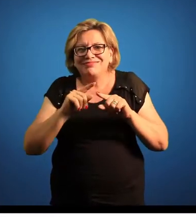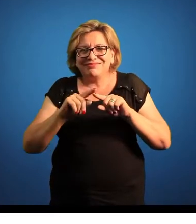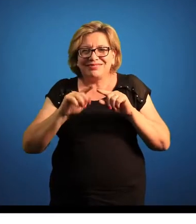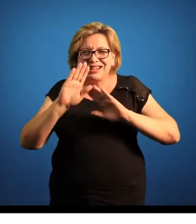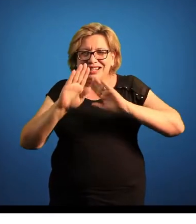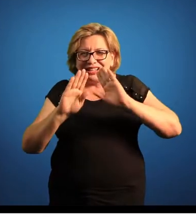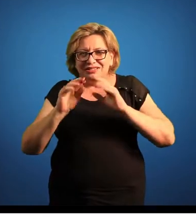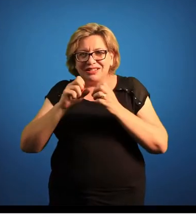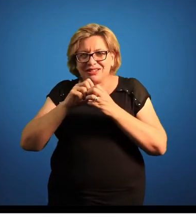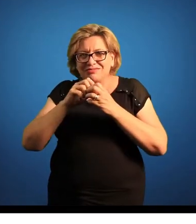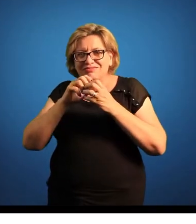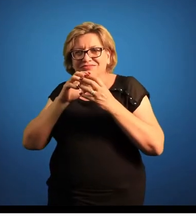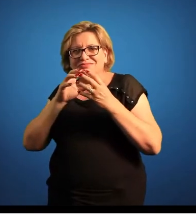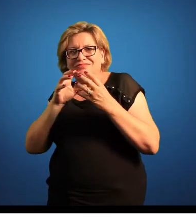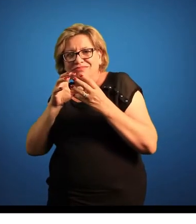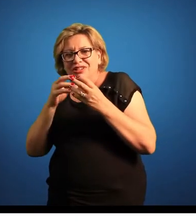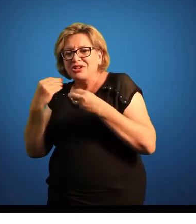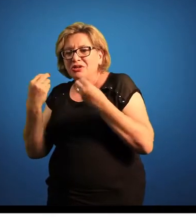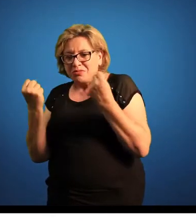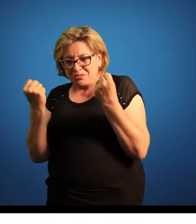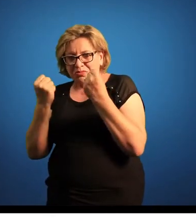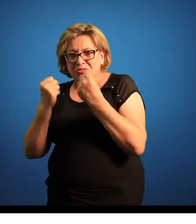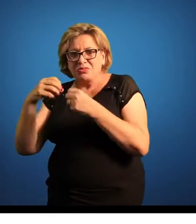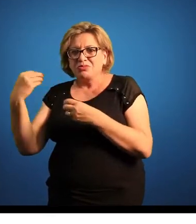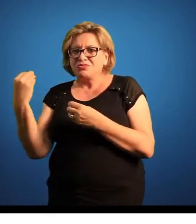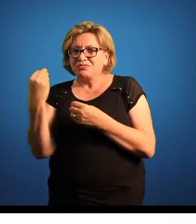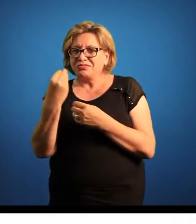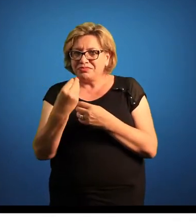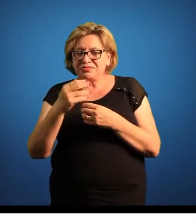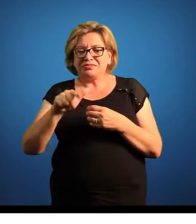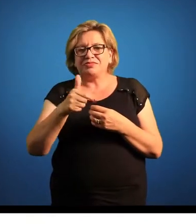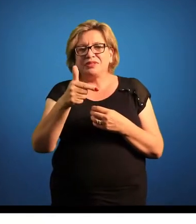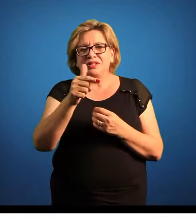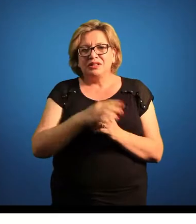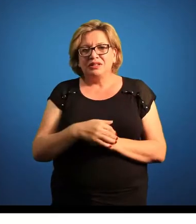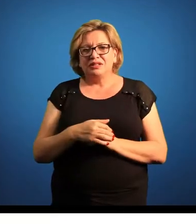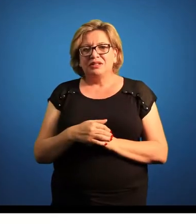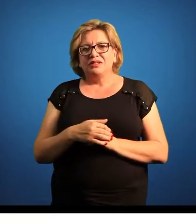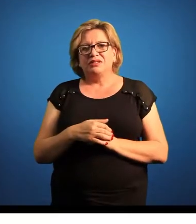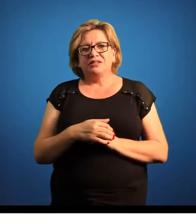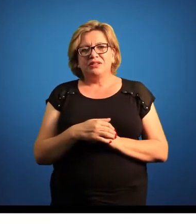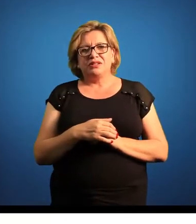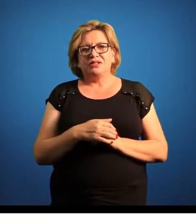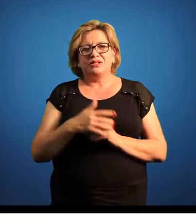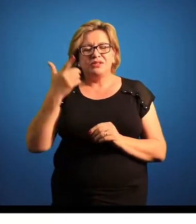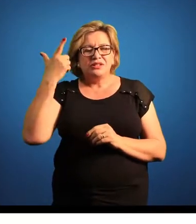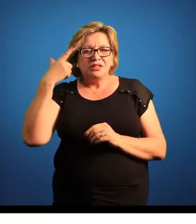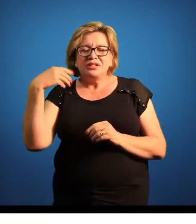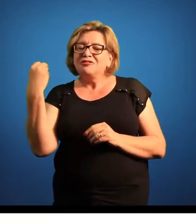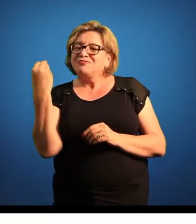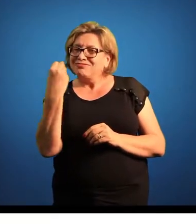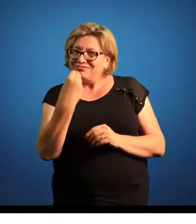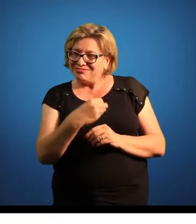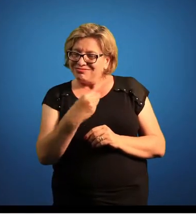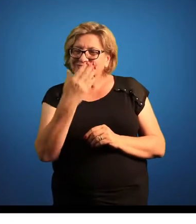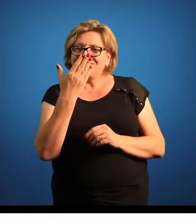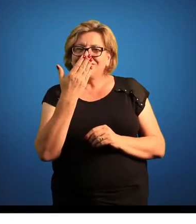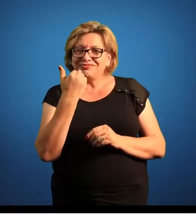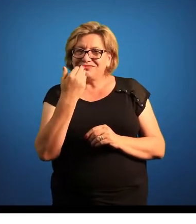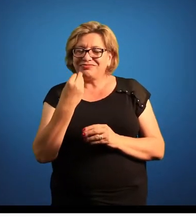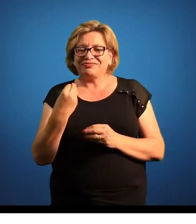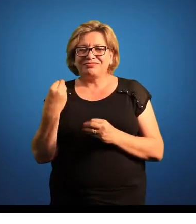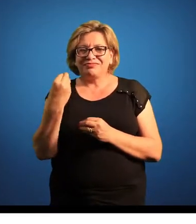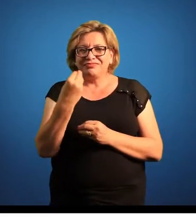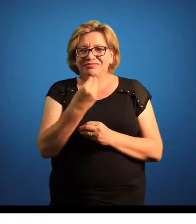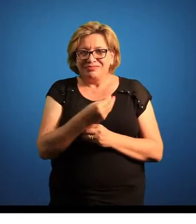um pouco ela já abre de novo e a gente pode oferecer mais um pedacinho. Então, mais uma vez, alimentando a anêmona. Vou entregar